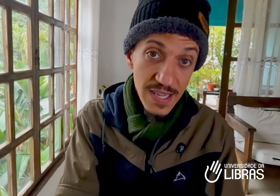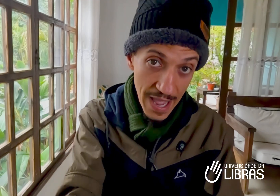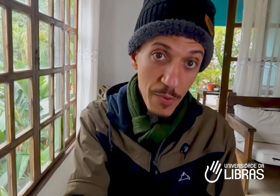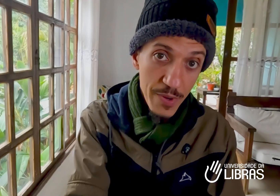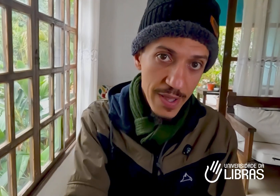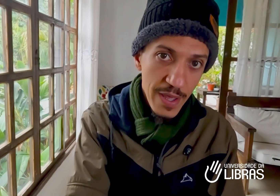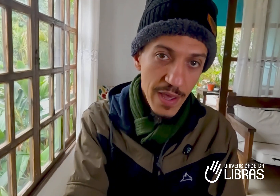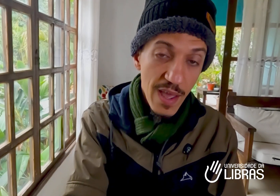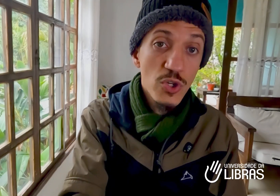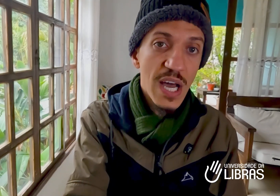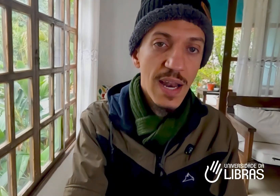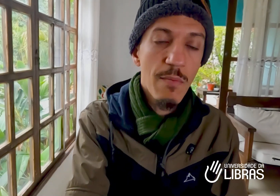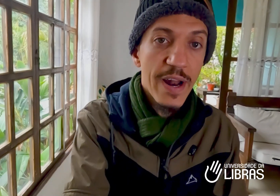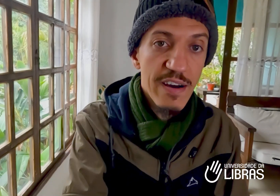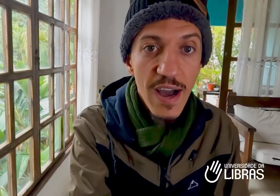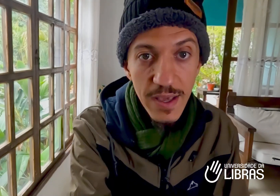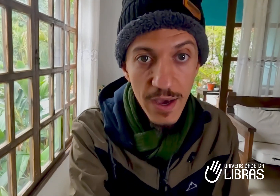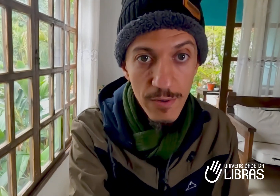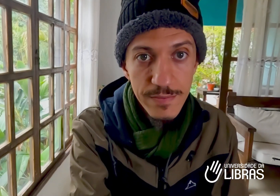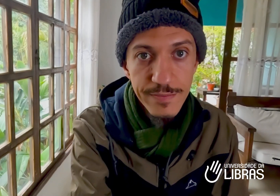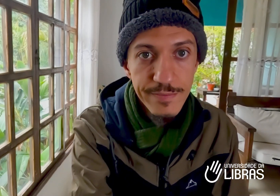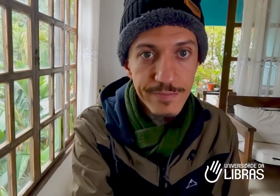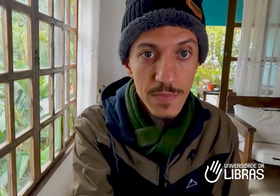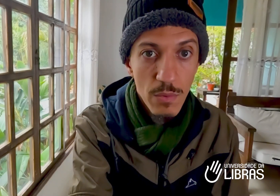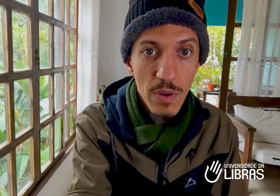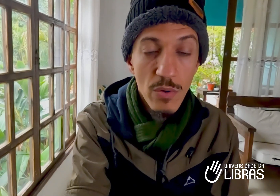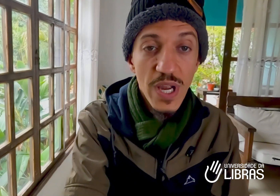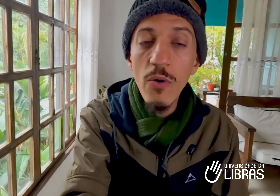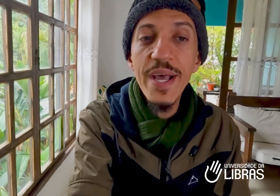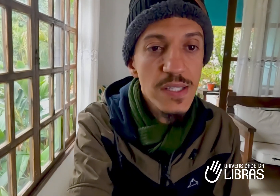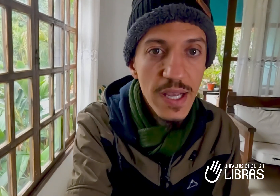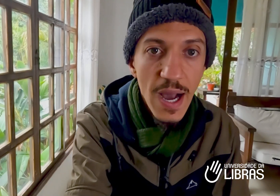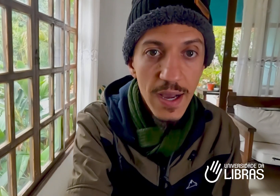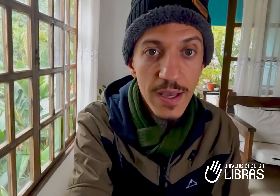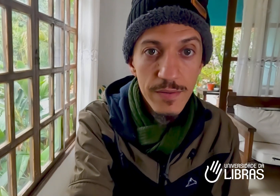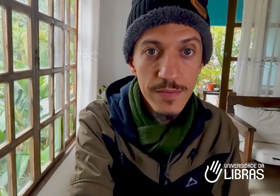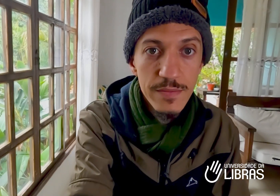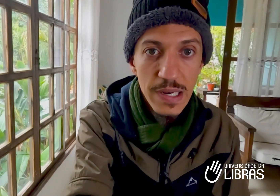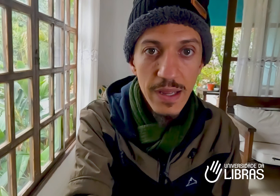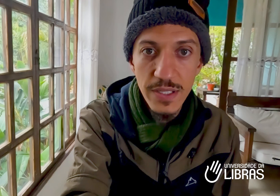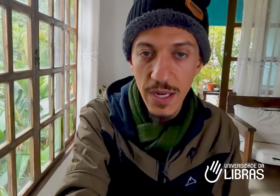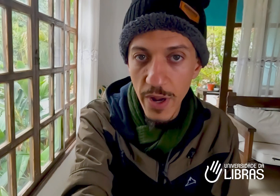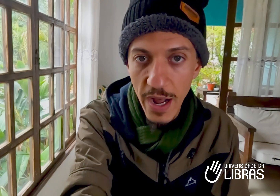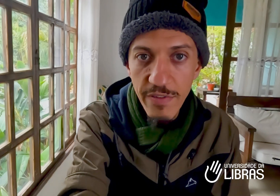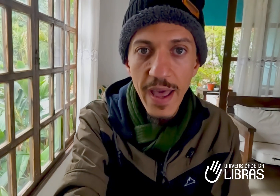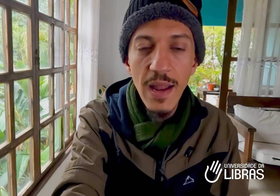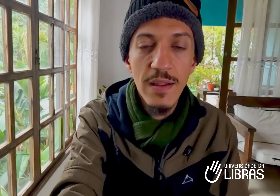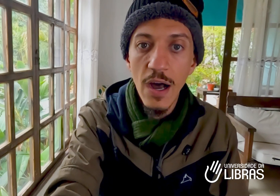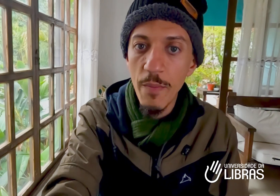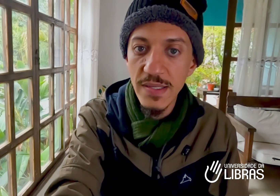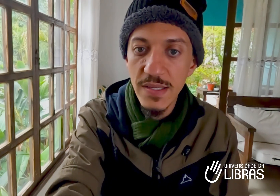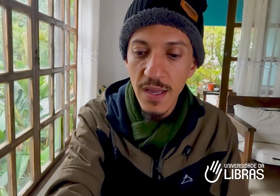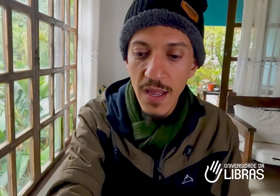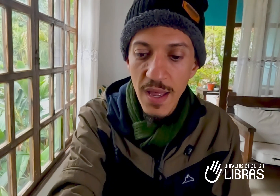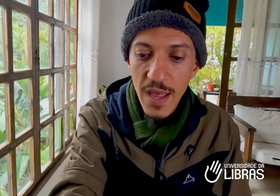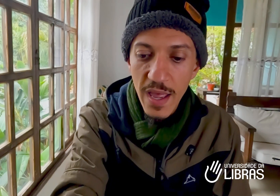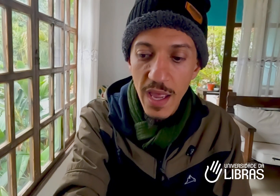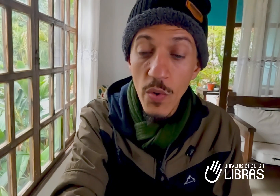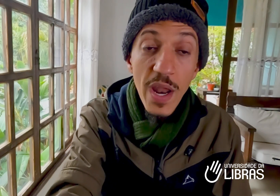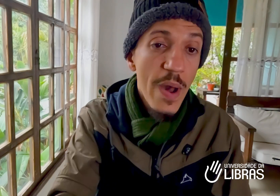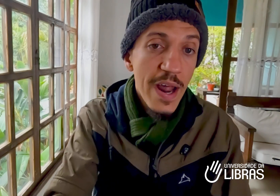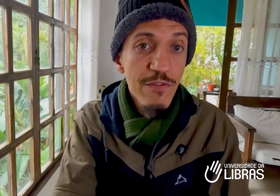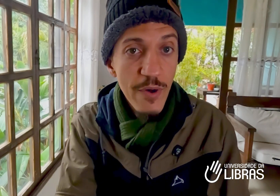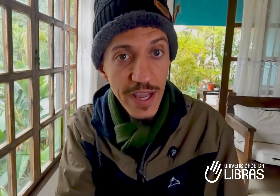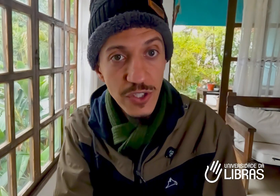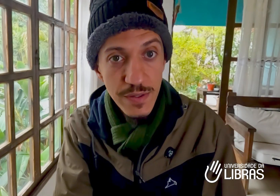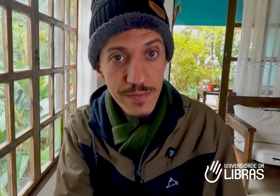nessa época aí eu já namorava a Raquel. Eu já conhecia a Raquel. né? Já namorava ela e tal, mas eu